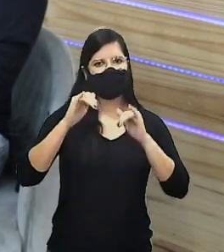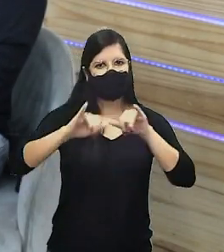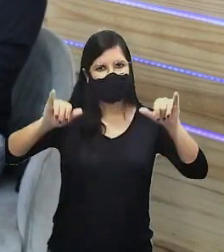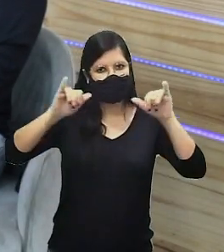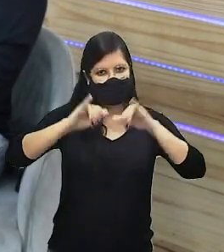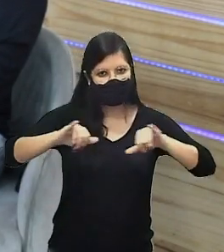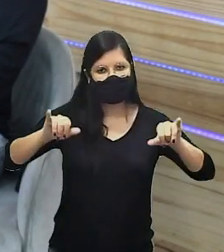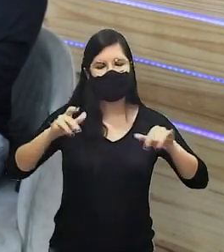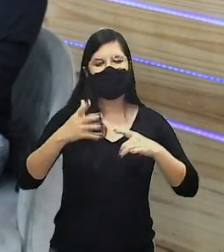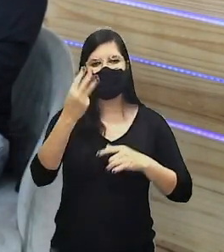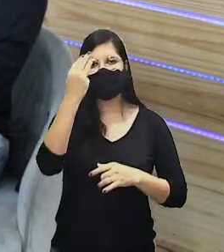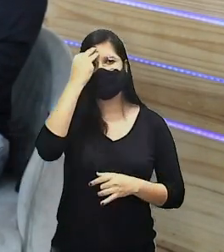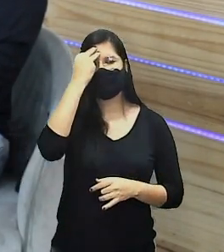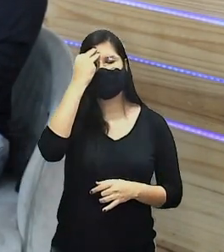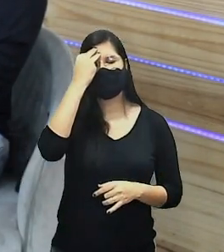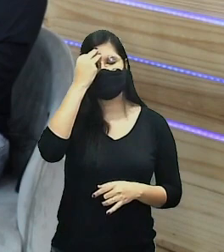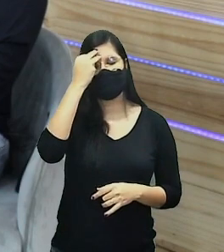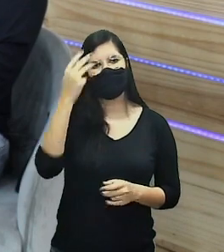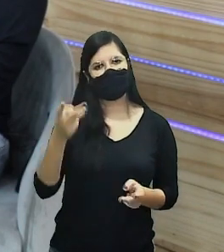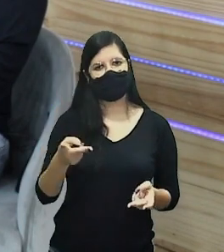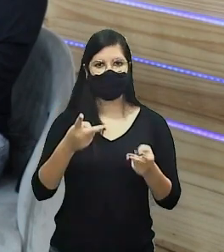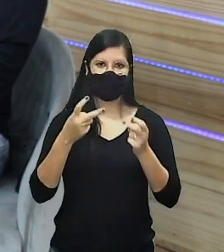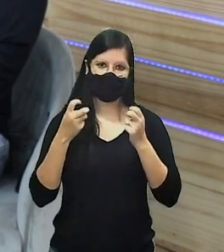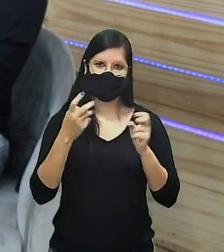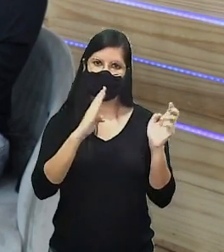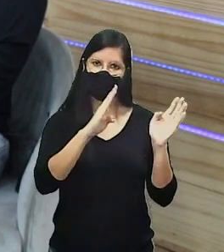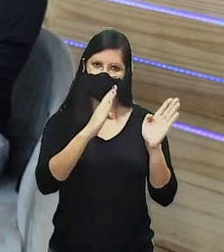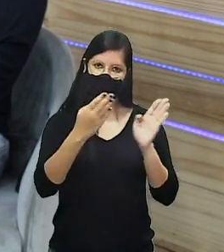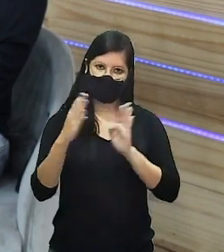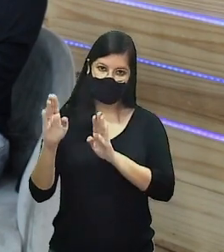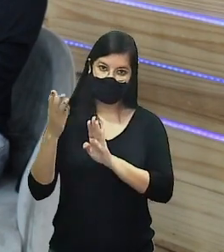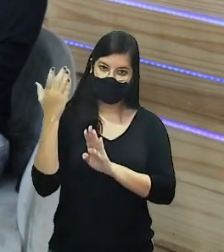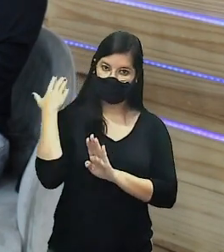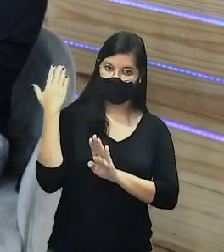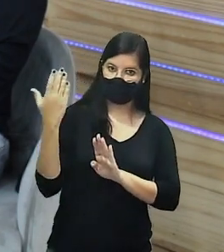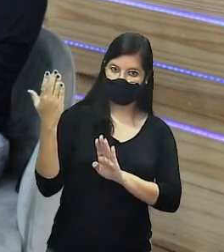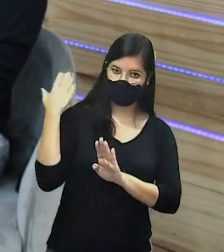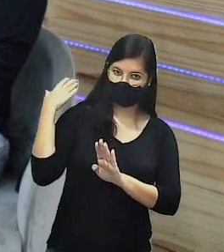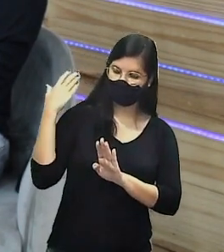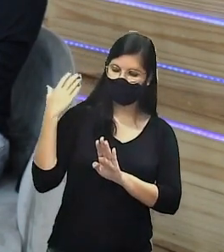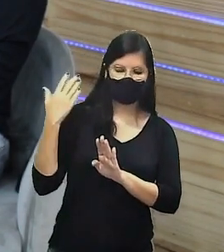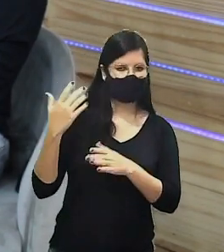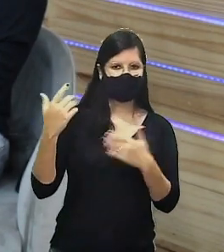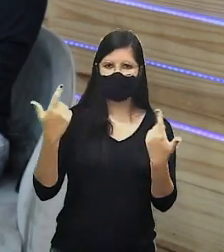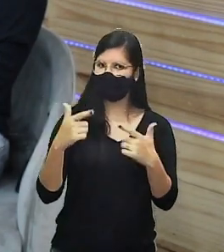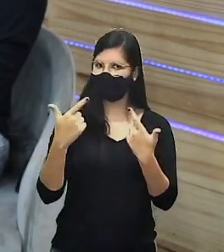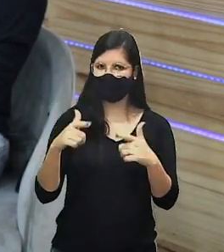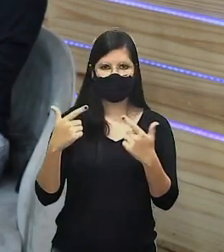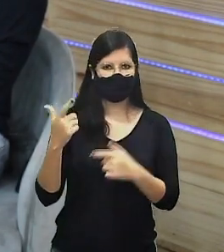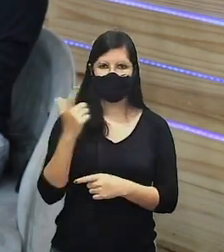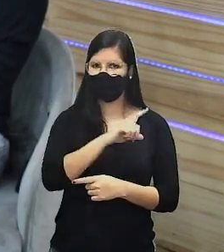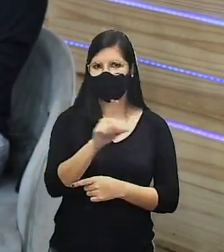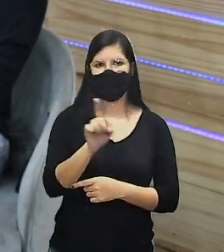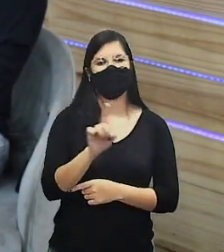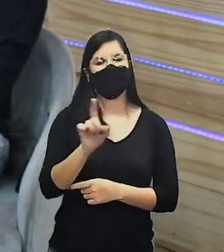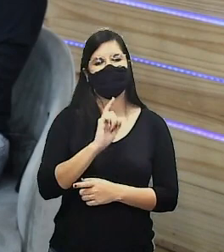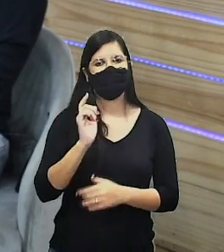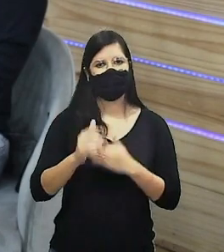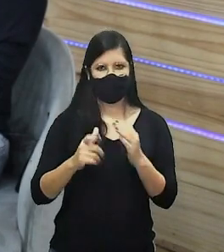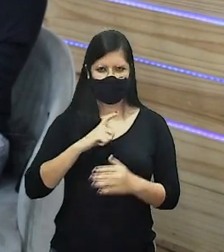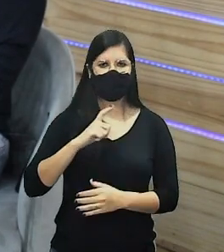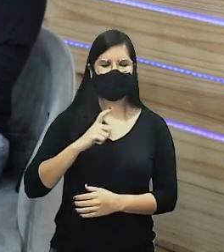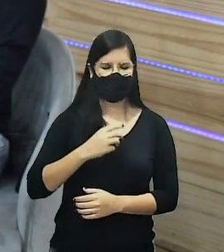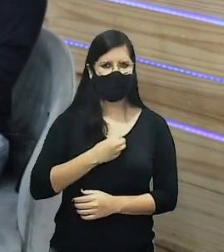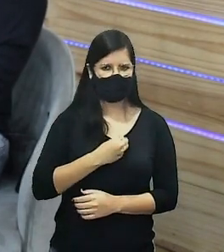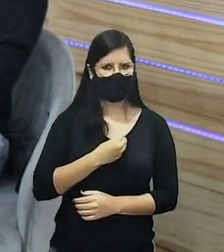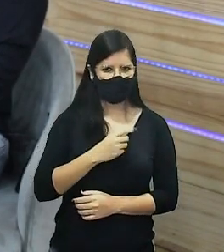as memórias, a gente começa a perceber que aquela biblioteca do passado, ela já não funciona mais. Ela existe